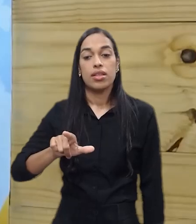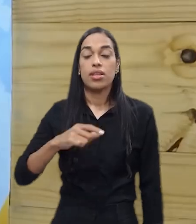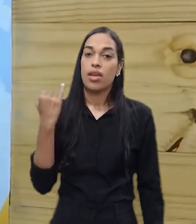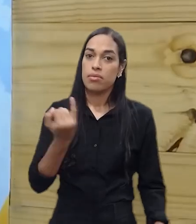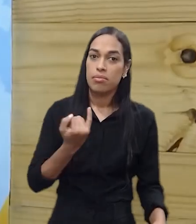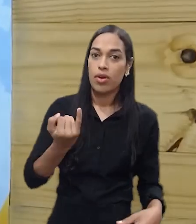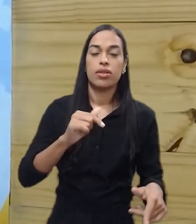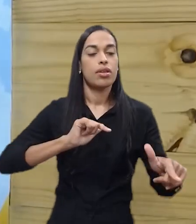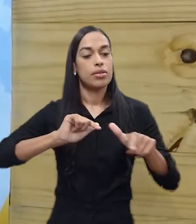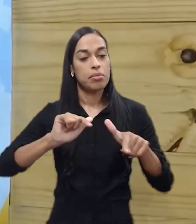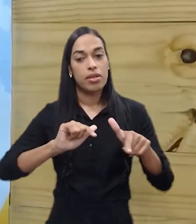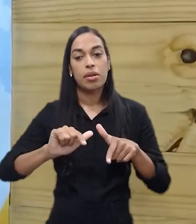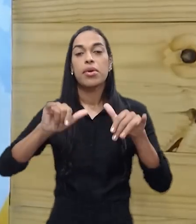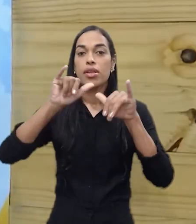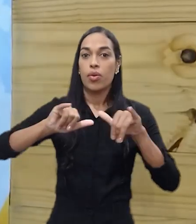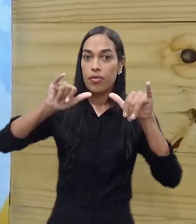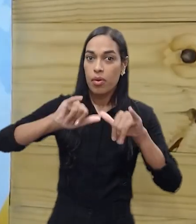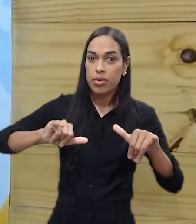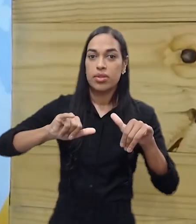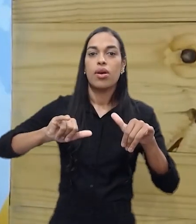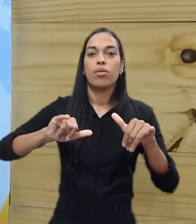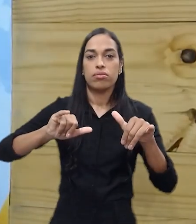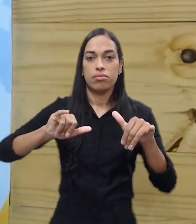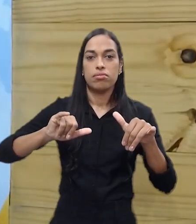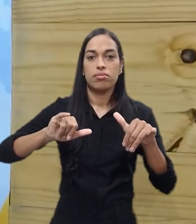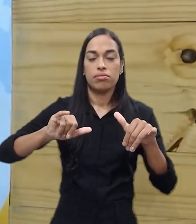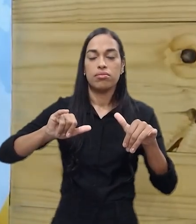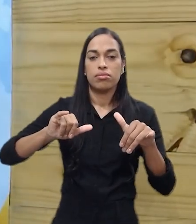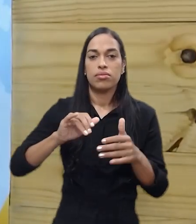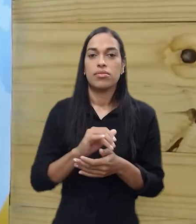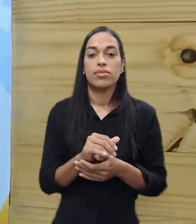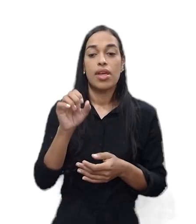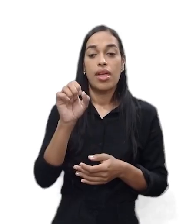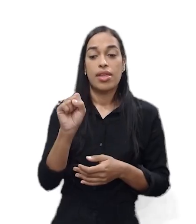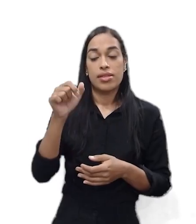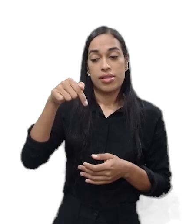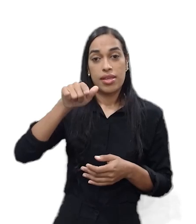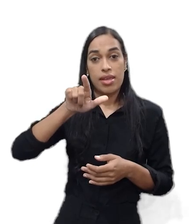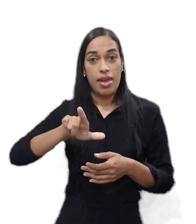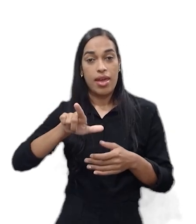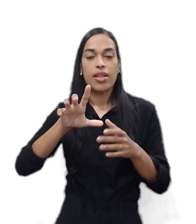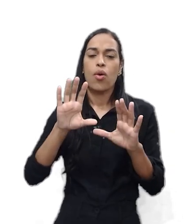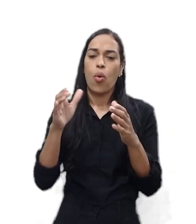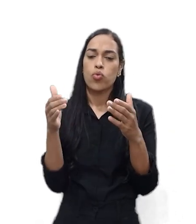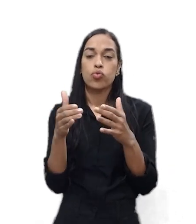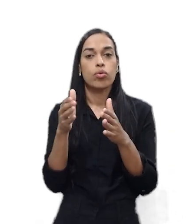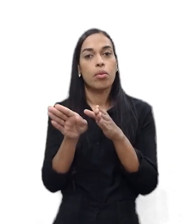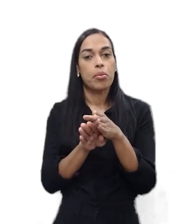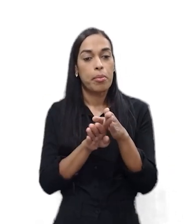é essencial para trabalhar com banco de dados. A linguagem SQL é um conjunto de